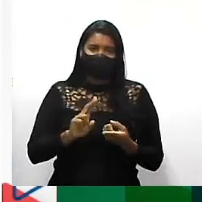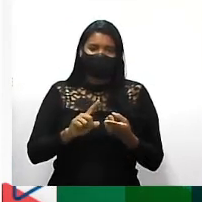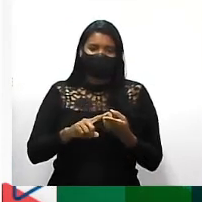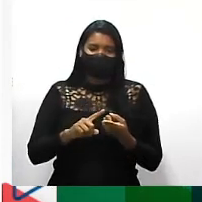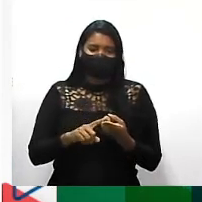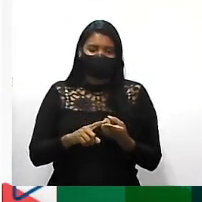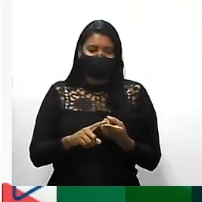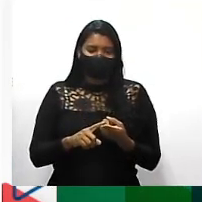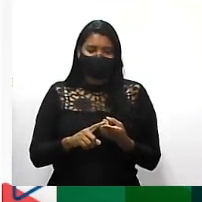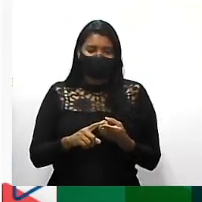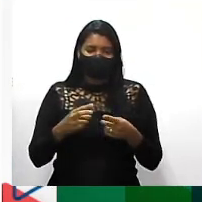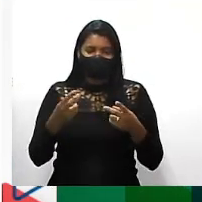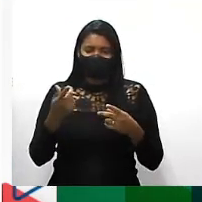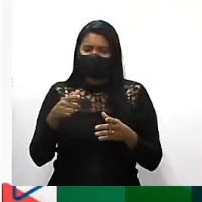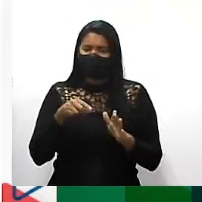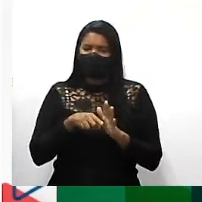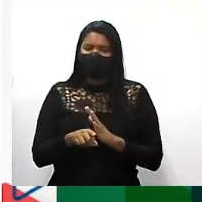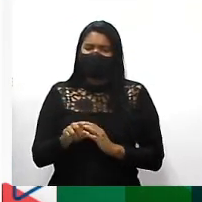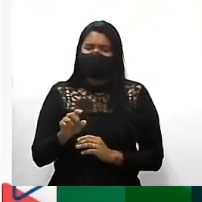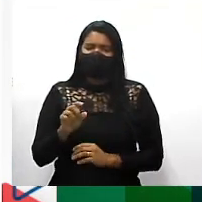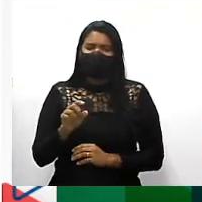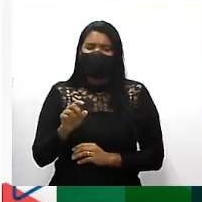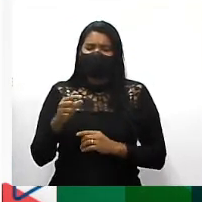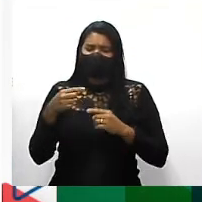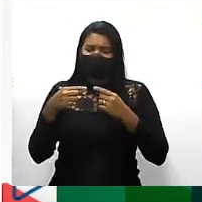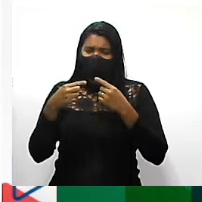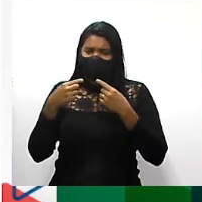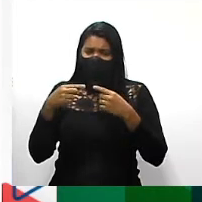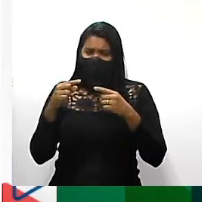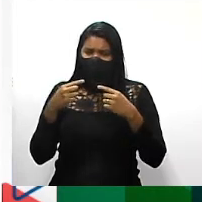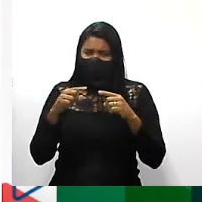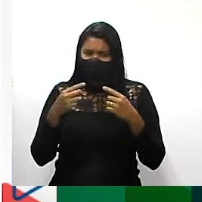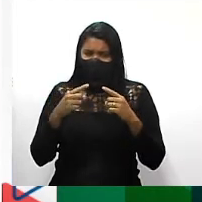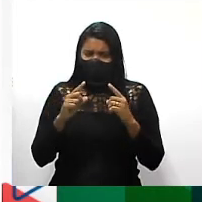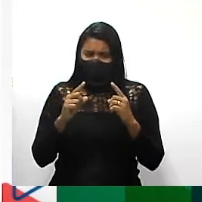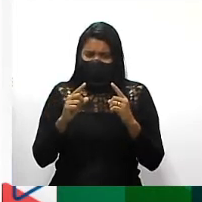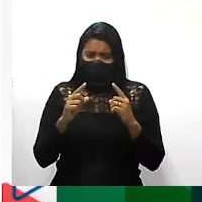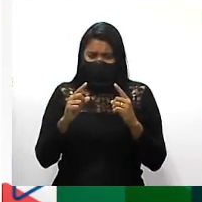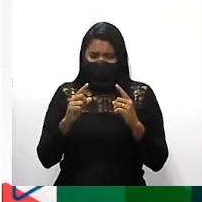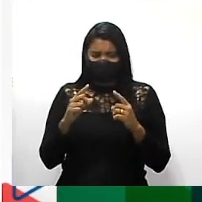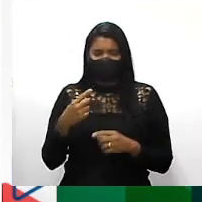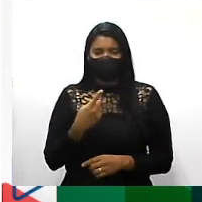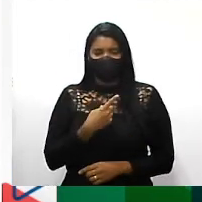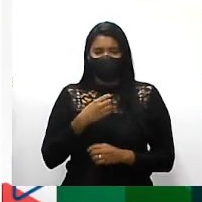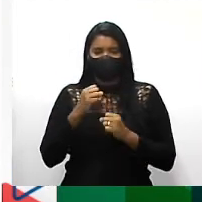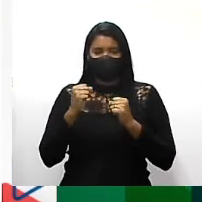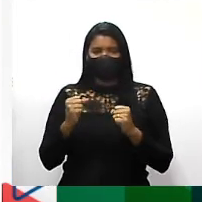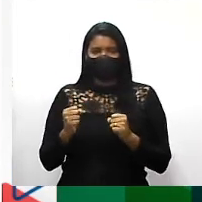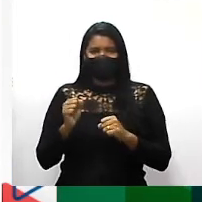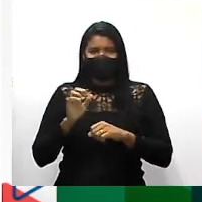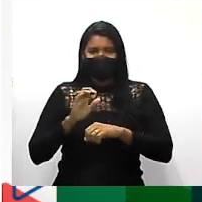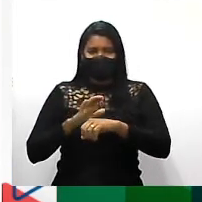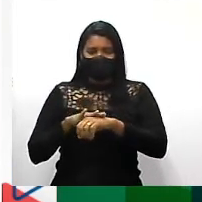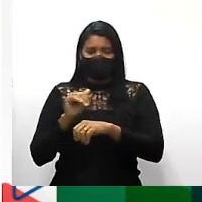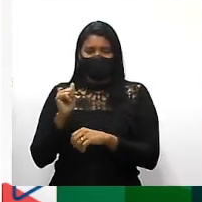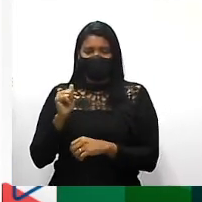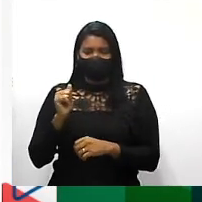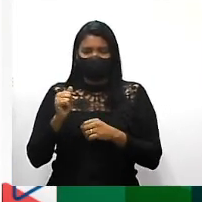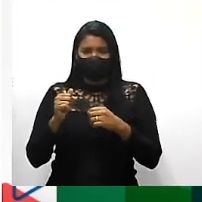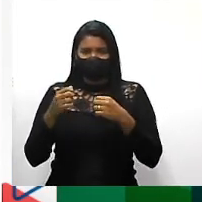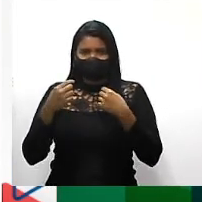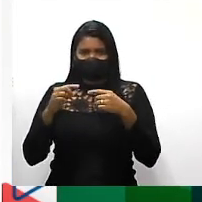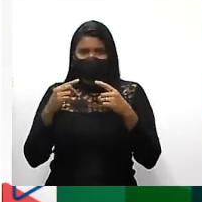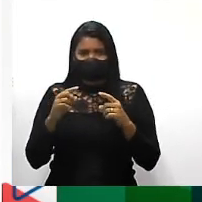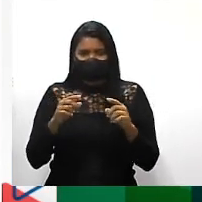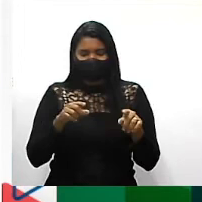ver uma outra questão. Quais são os questionamentos ou aquilo que nós podemos chamar de objeções